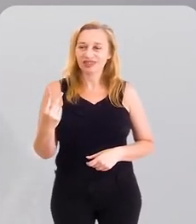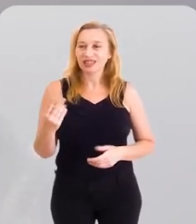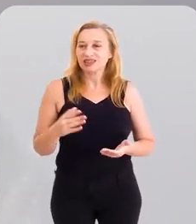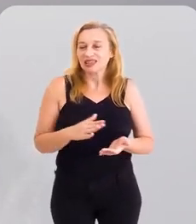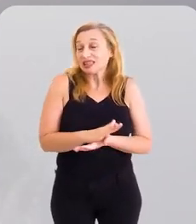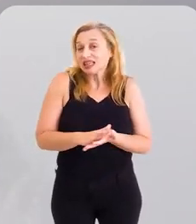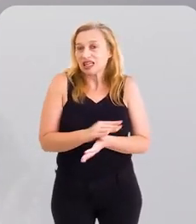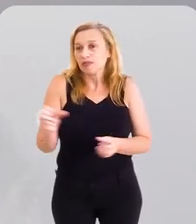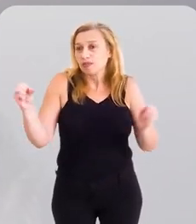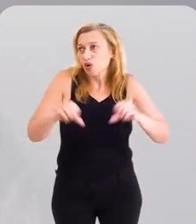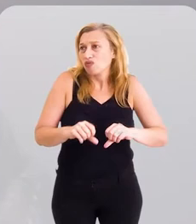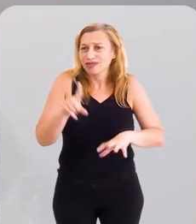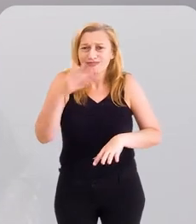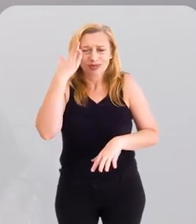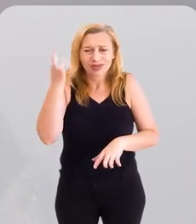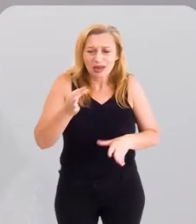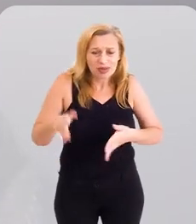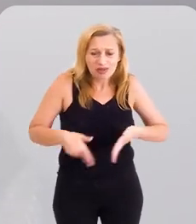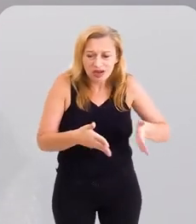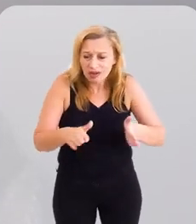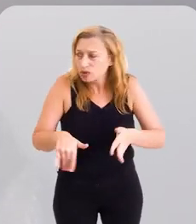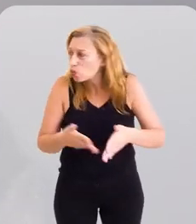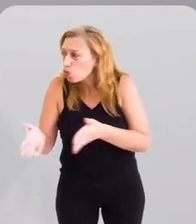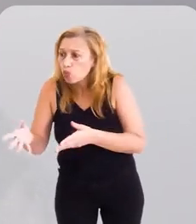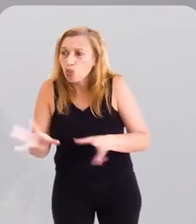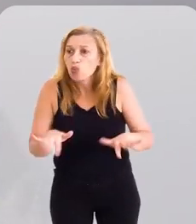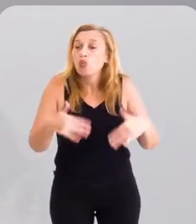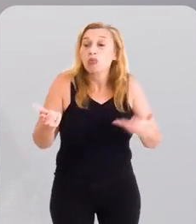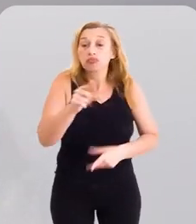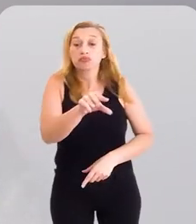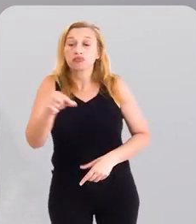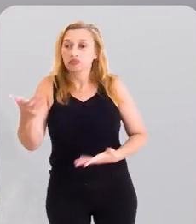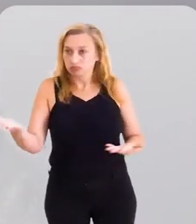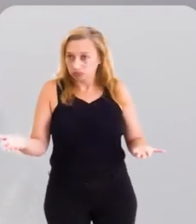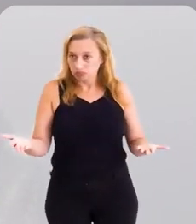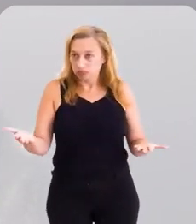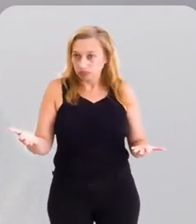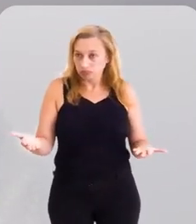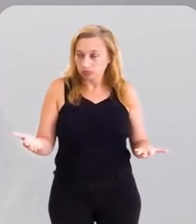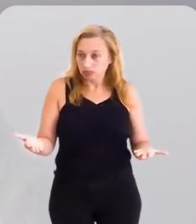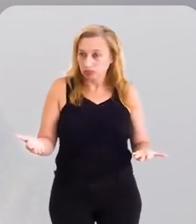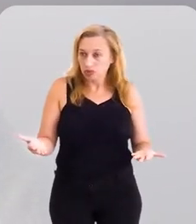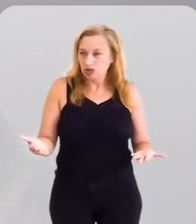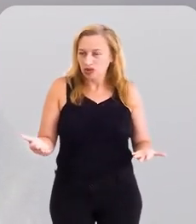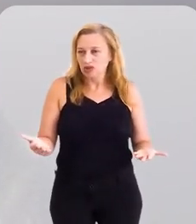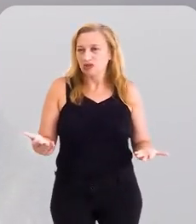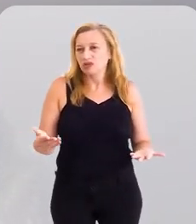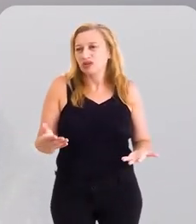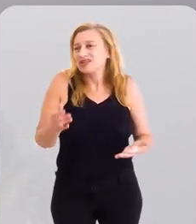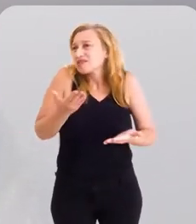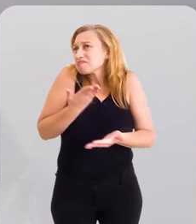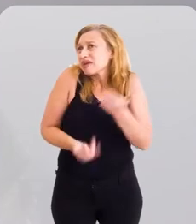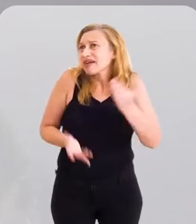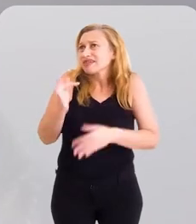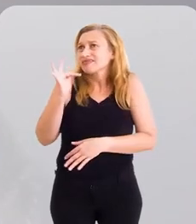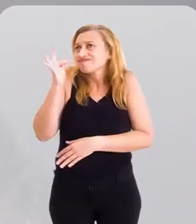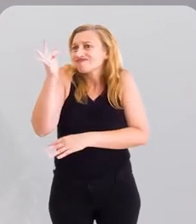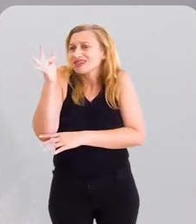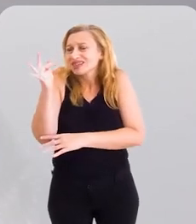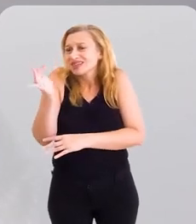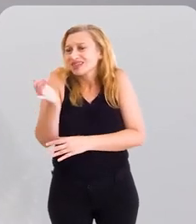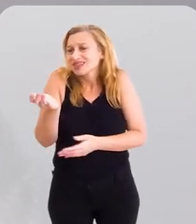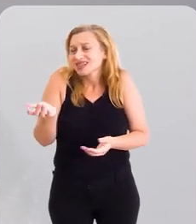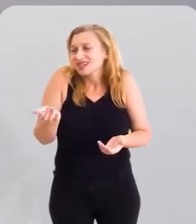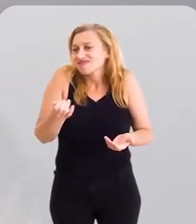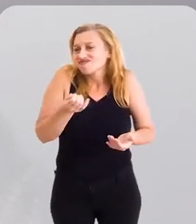túnel. Nada pior do que você não saber para onde ir, não ver uma direção clara, ameaça, quando você mata as suas esperanças,